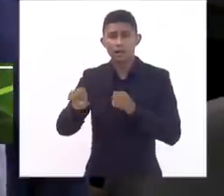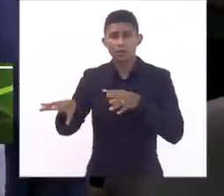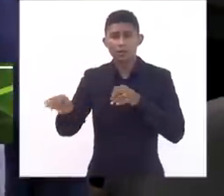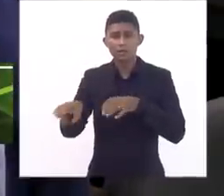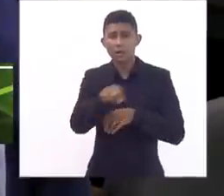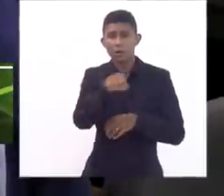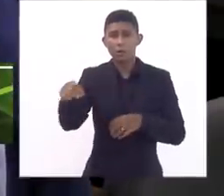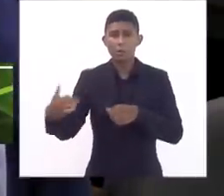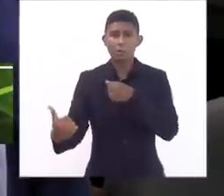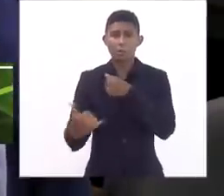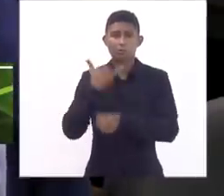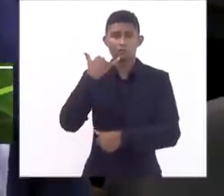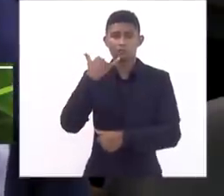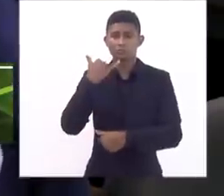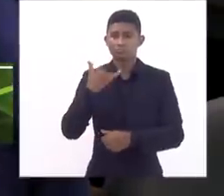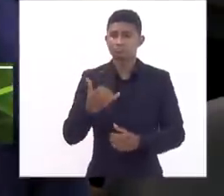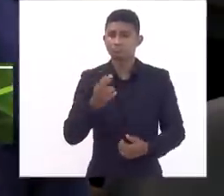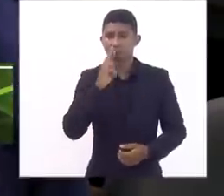de sumiço.